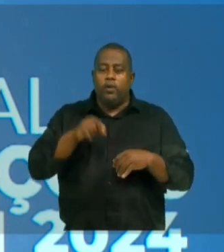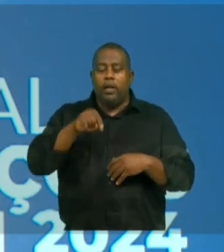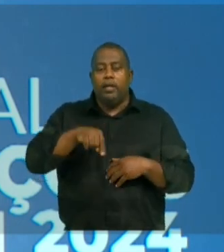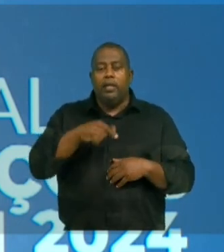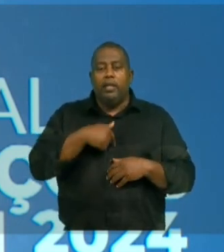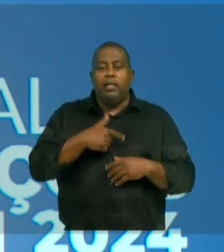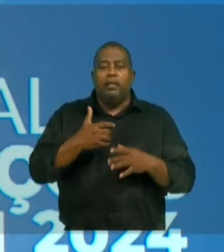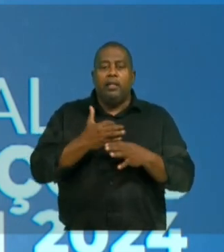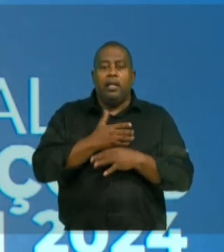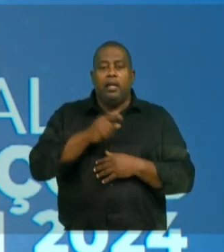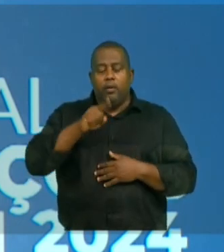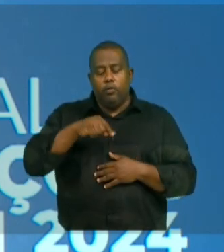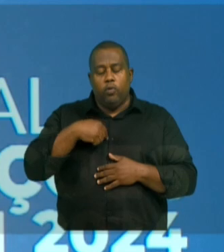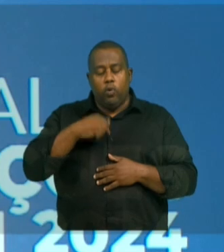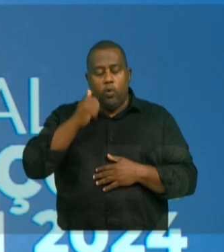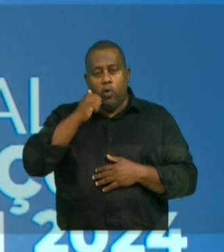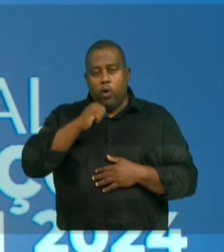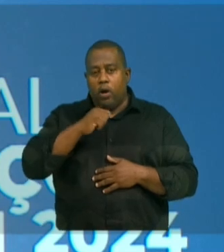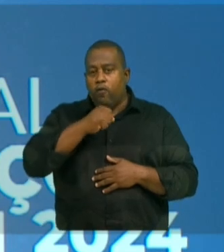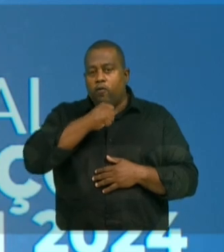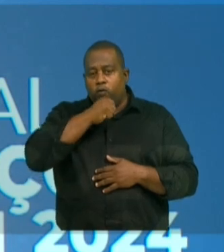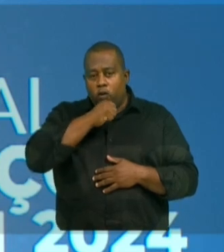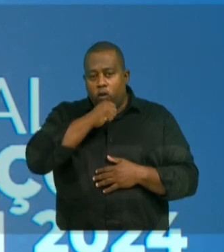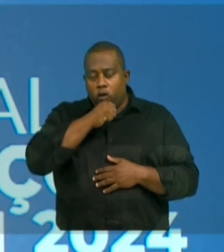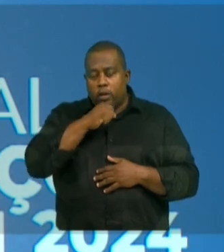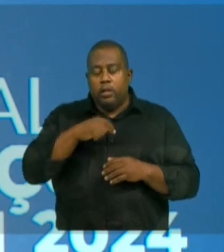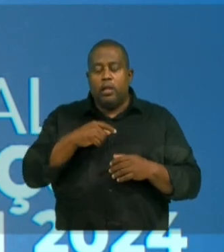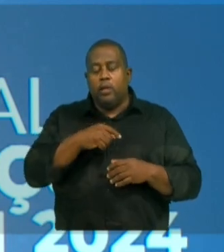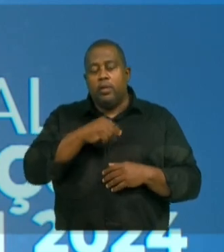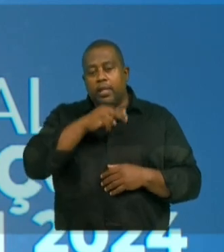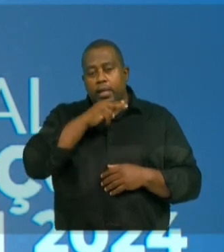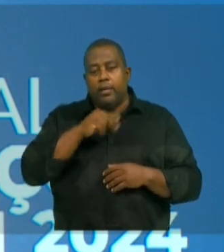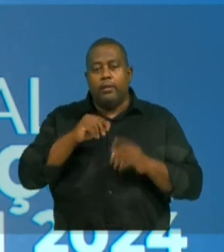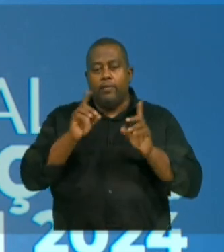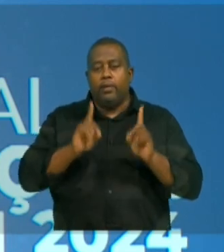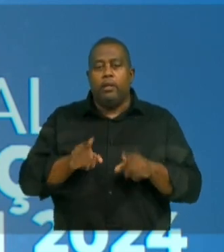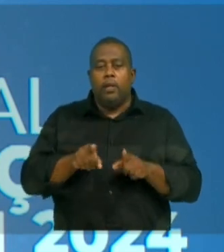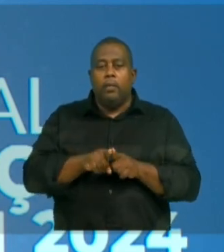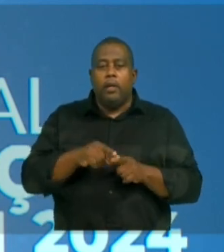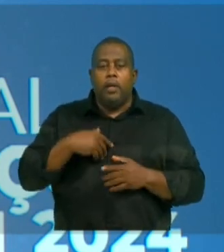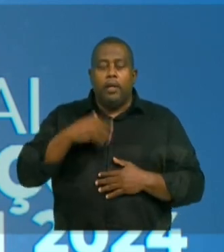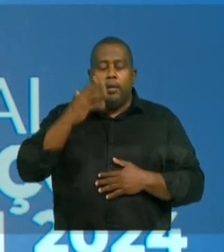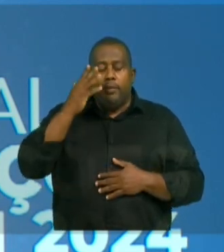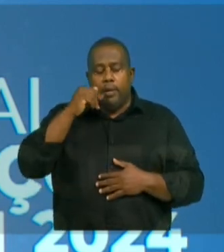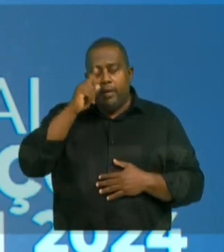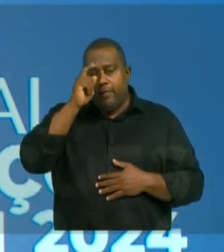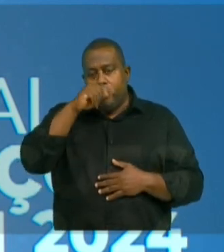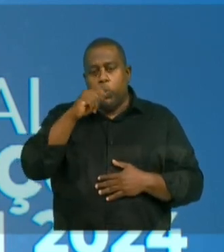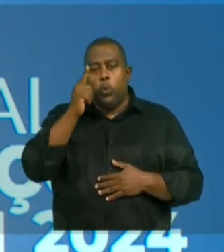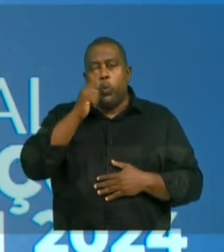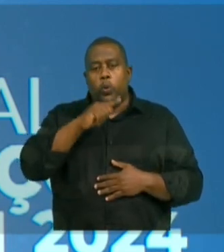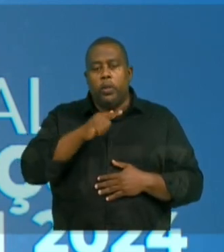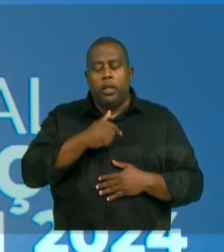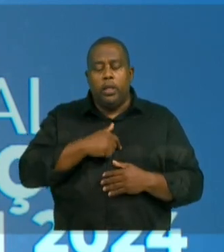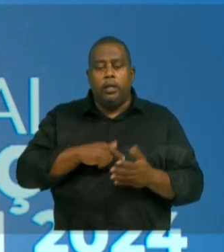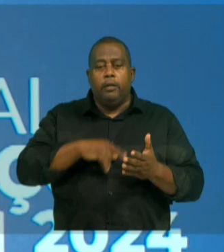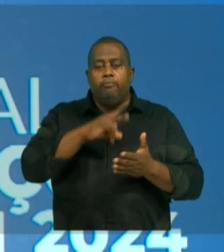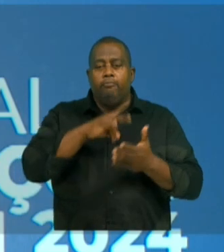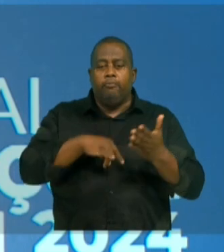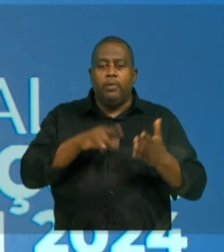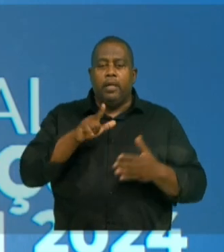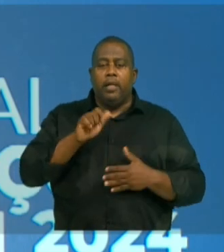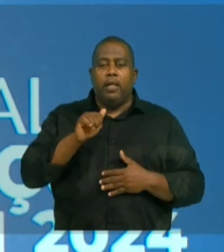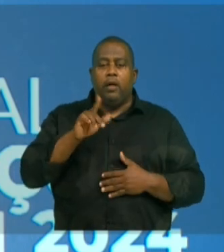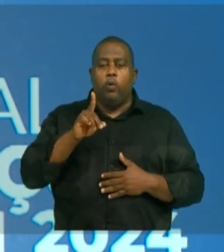avó atípica também e sei a dificuldade que é para se conseguir um laudo médico aqui dentro dessa cidade